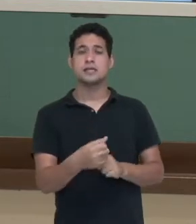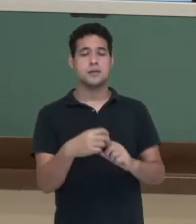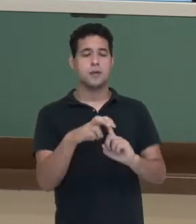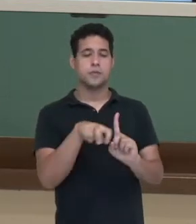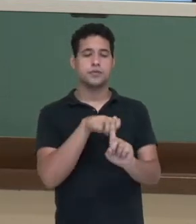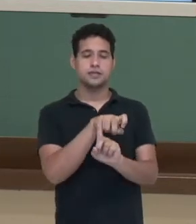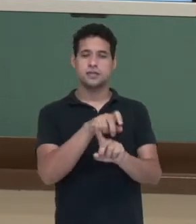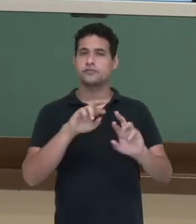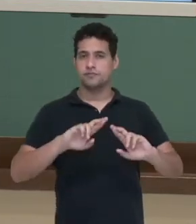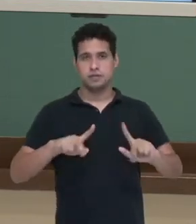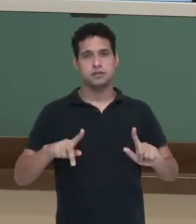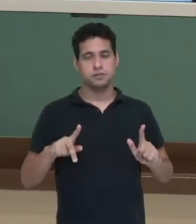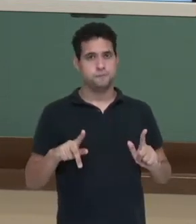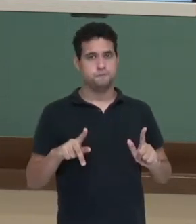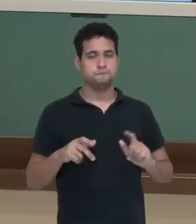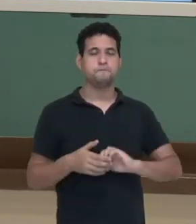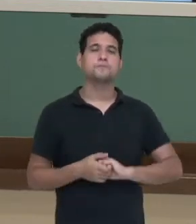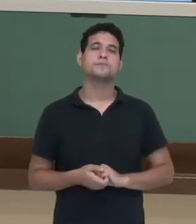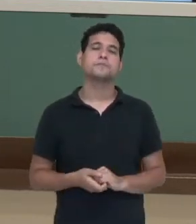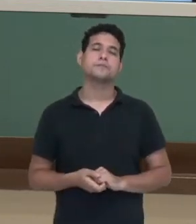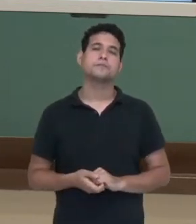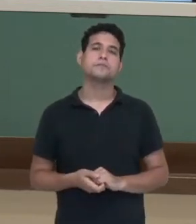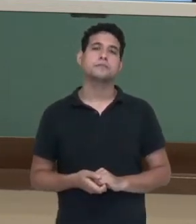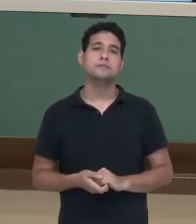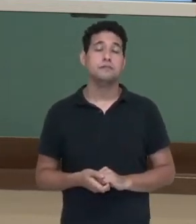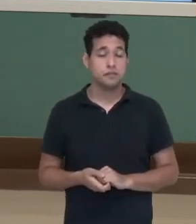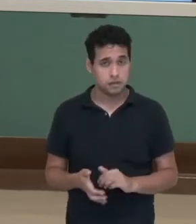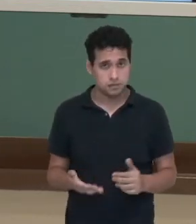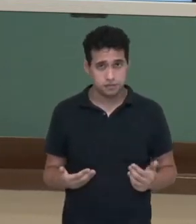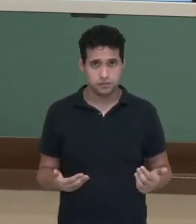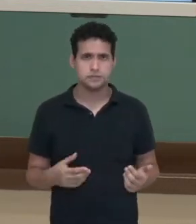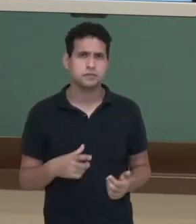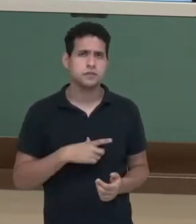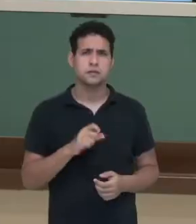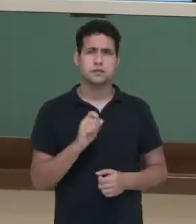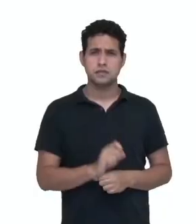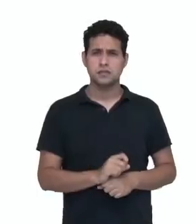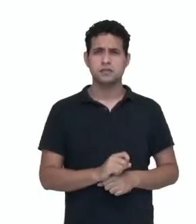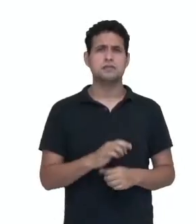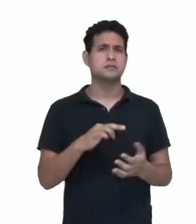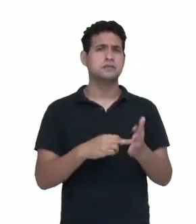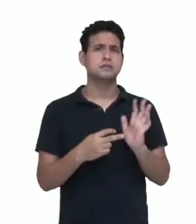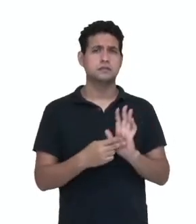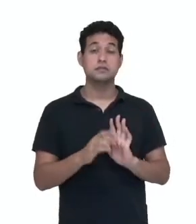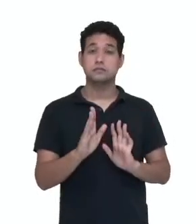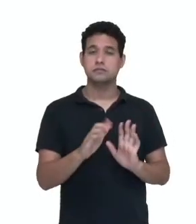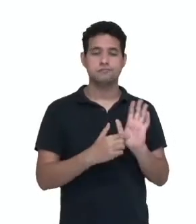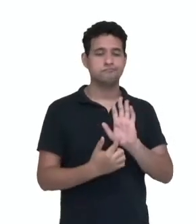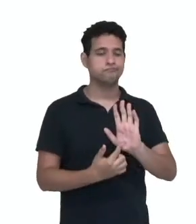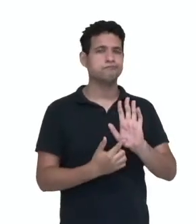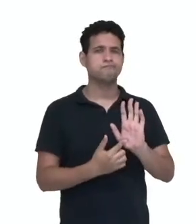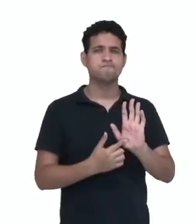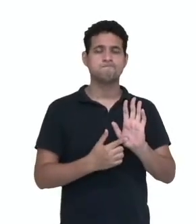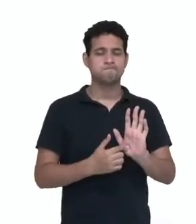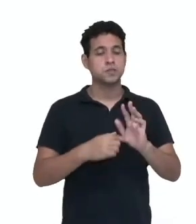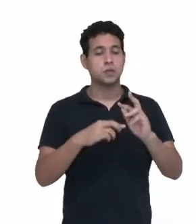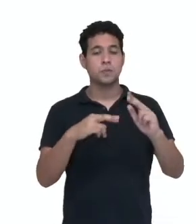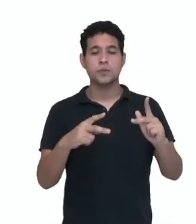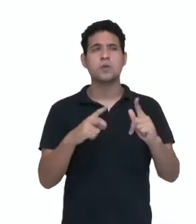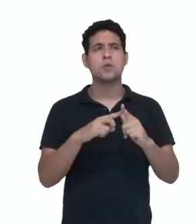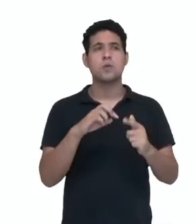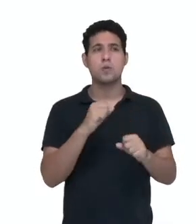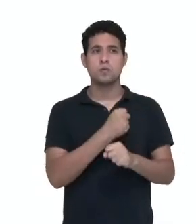modalidades diferentes, de acordo? Bueno, aquí tenemos, tras el aplazamiento por un año